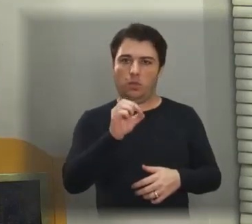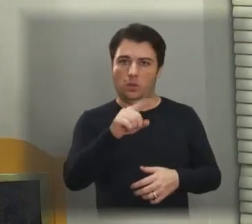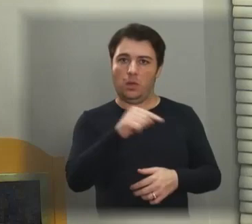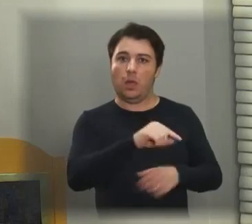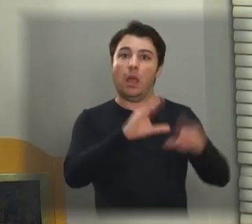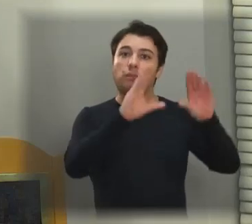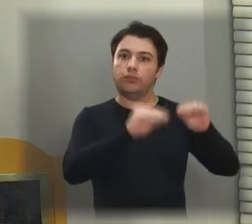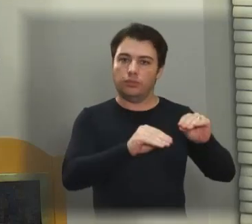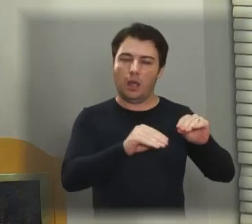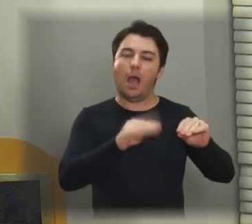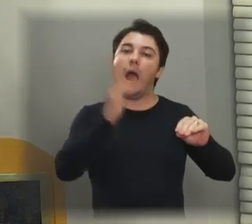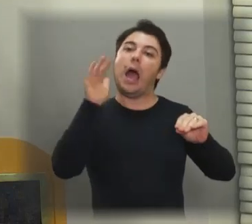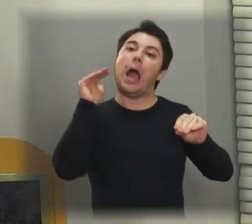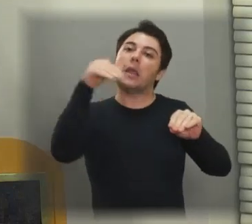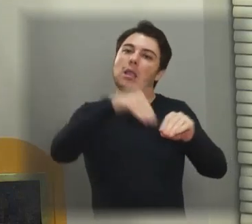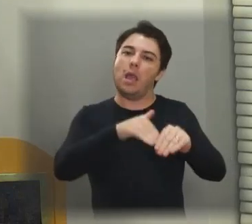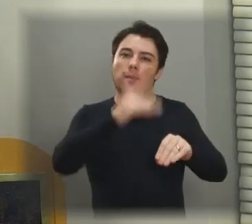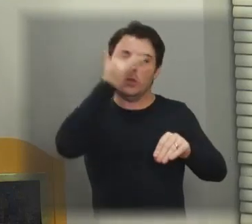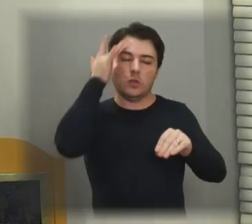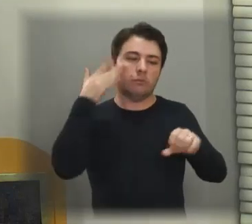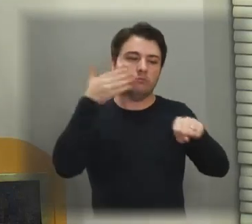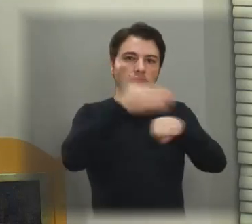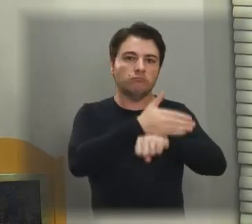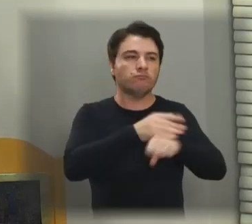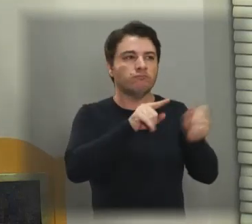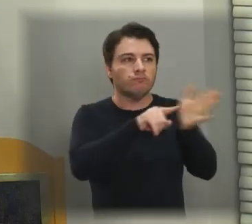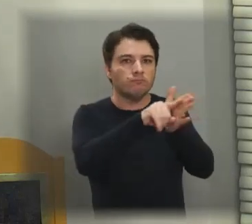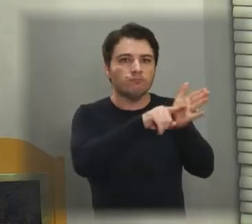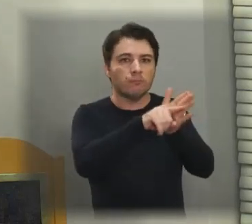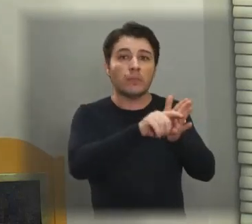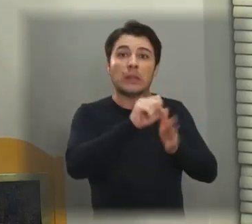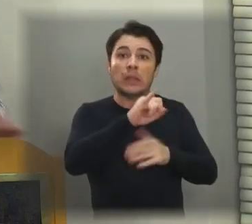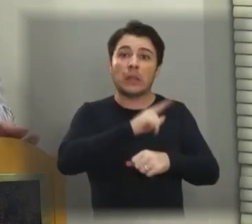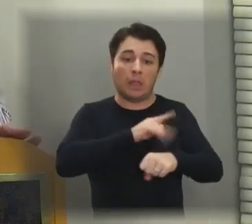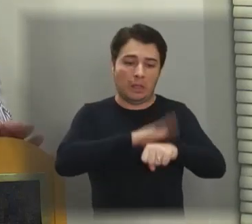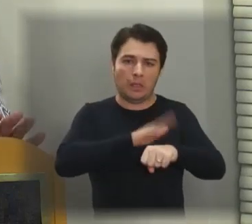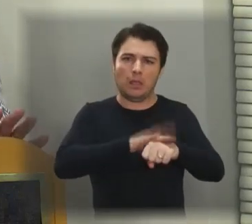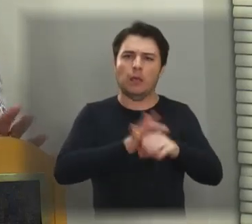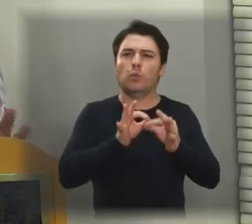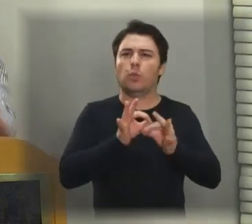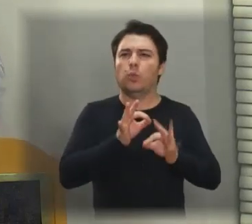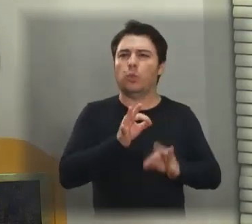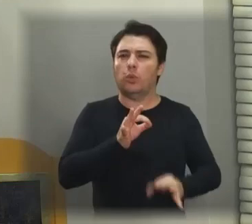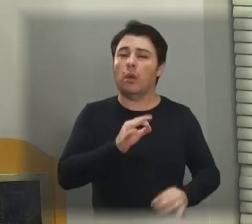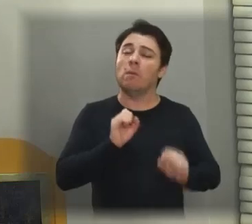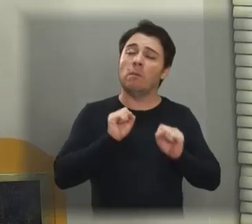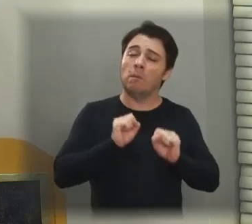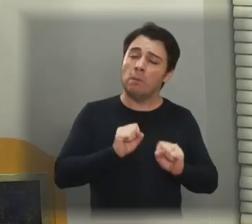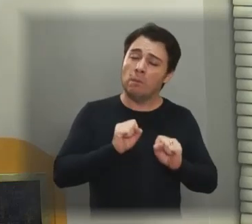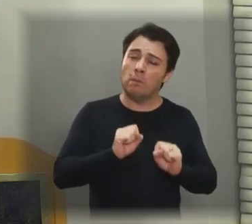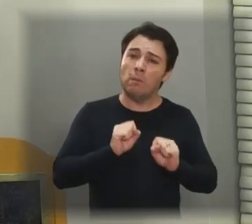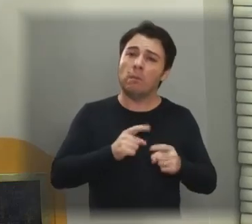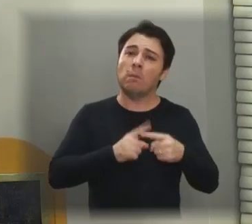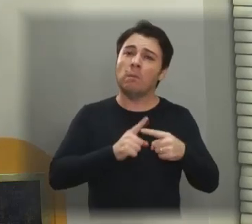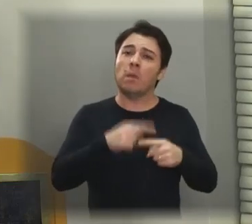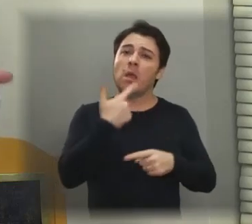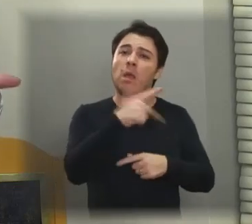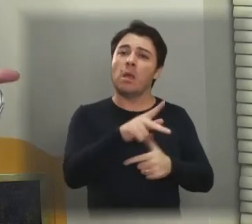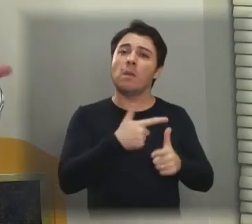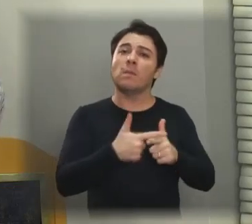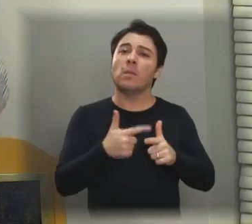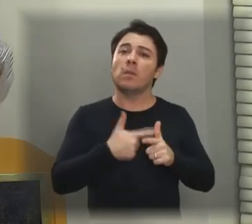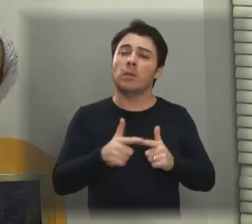desliga até uma equipe lá e verificar e Estabeleça Então a gente tem um treinamento longo não é pode ser por conta de um problema